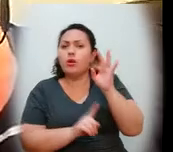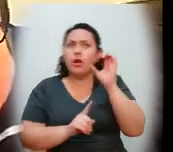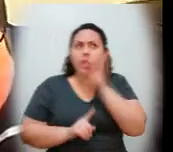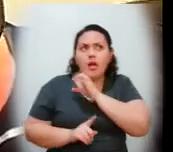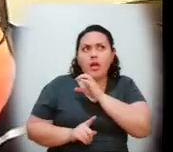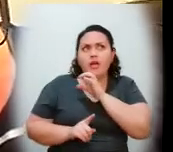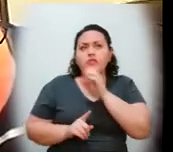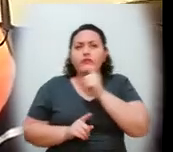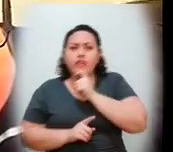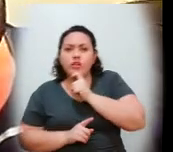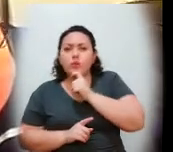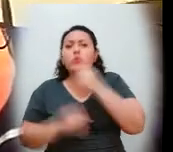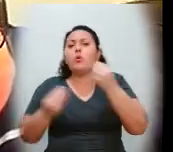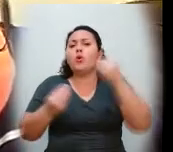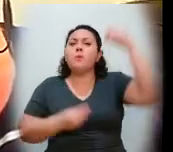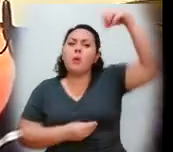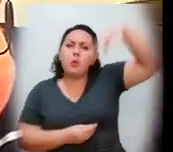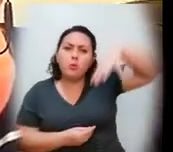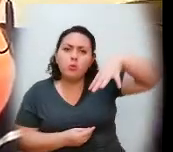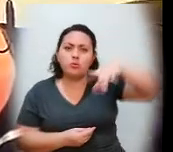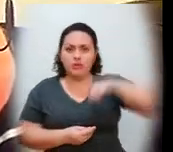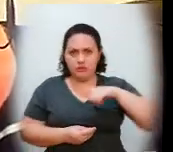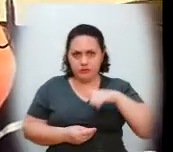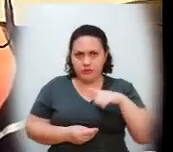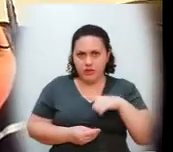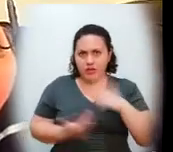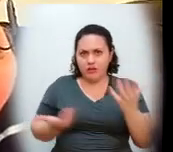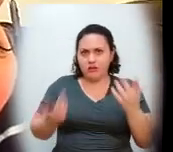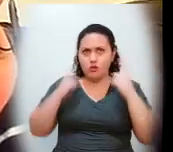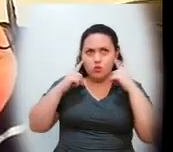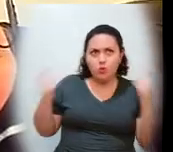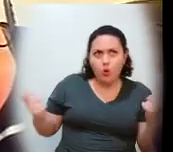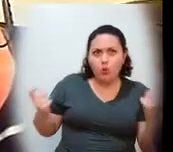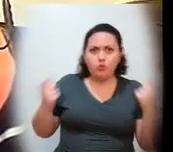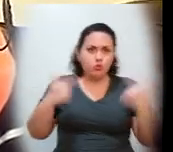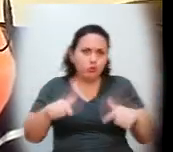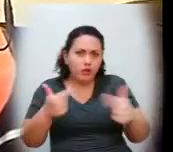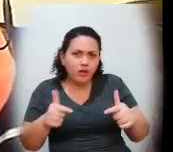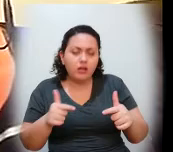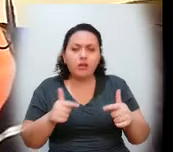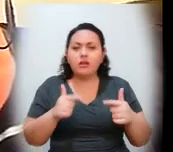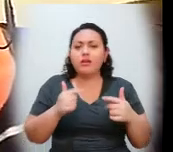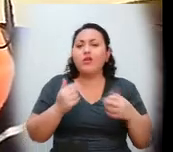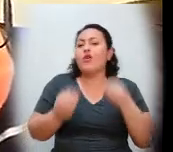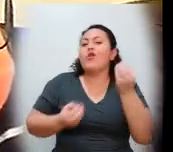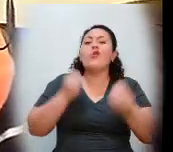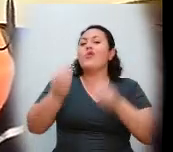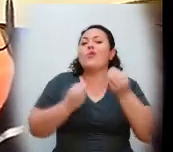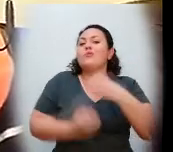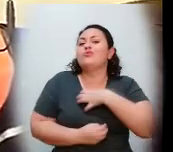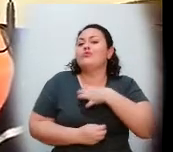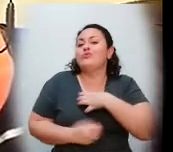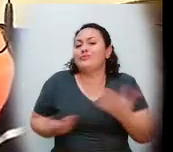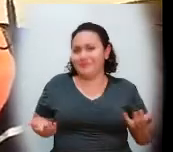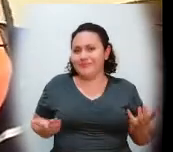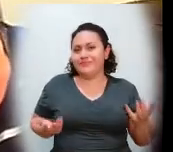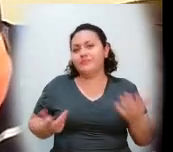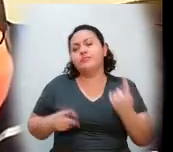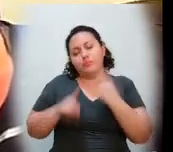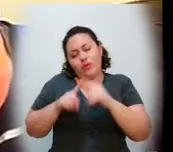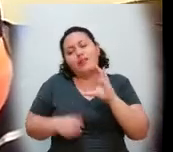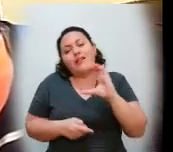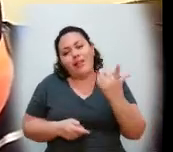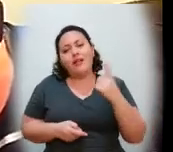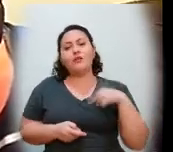Como será que está a luminosidade do meu quarto? Tem bastante som? Não tem? Como que é a minha... Claro,